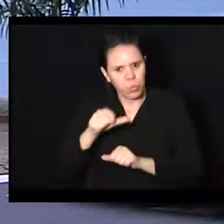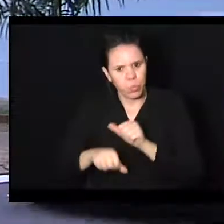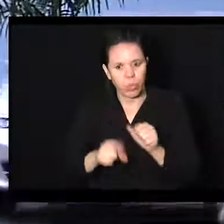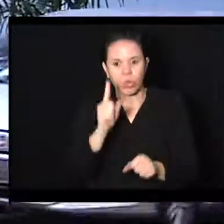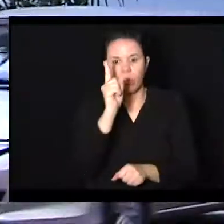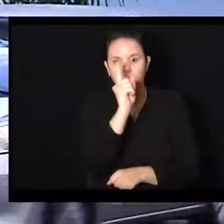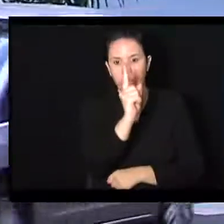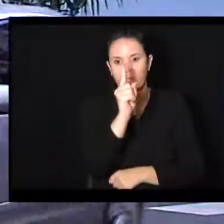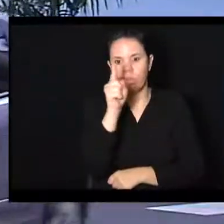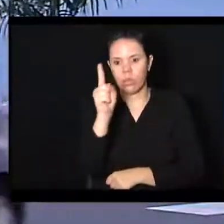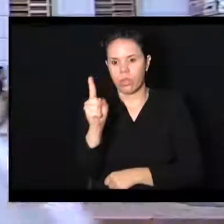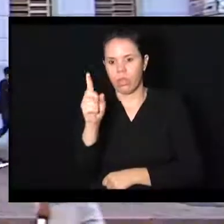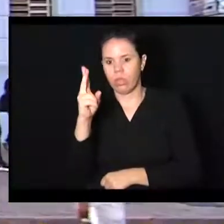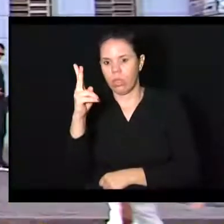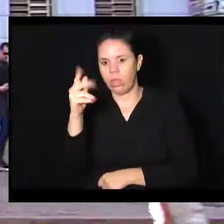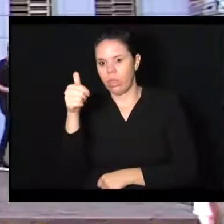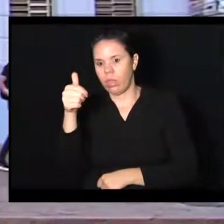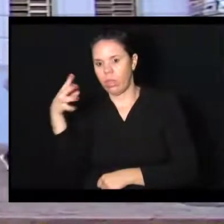1.114